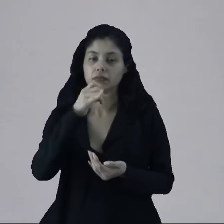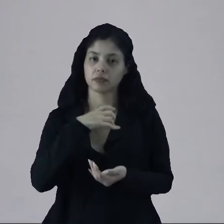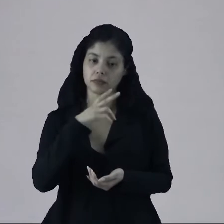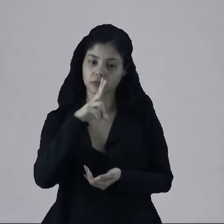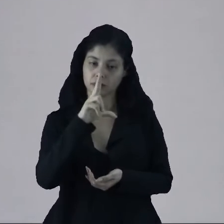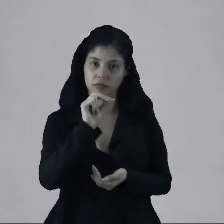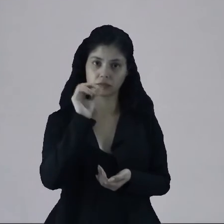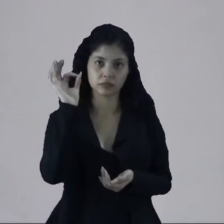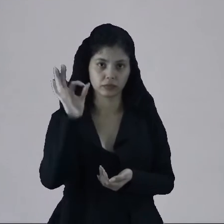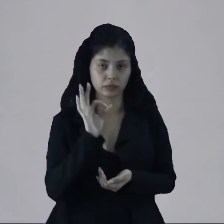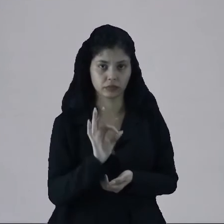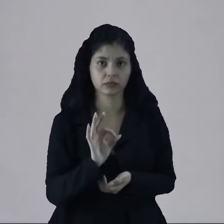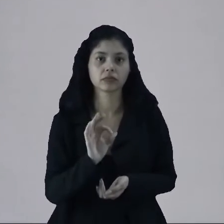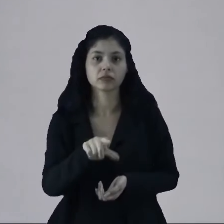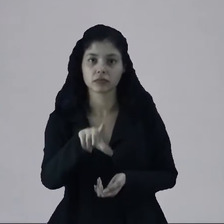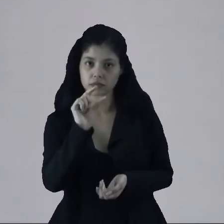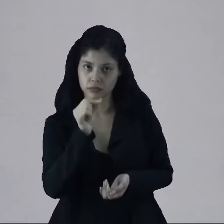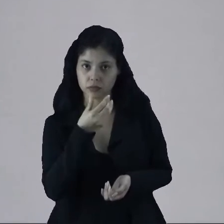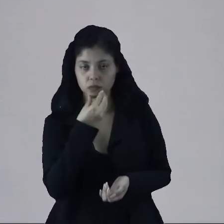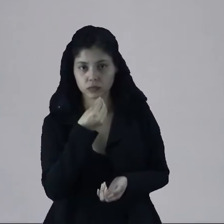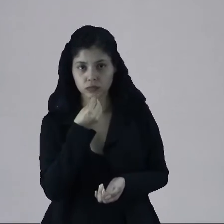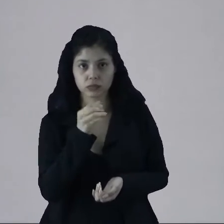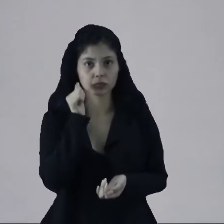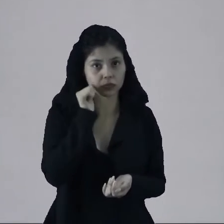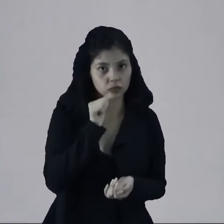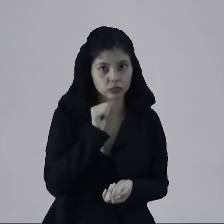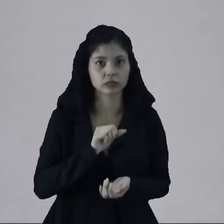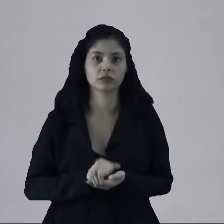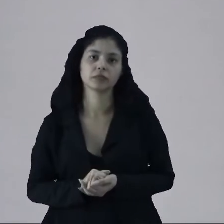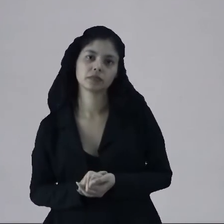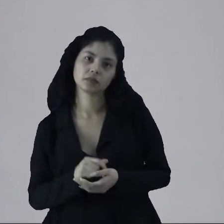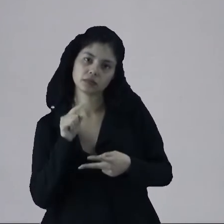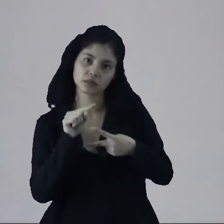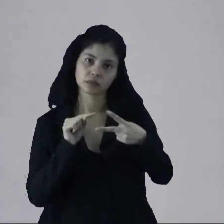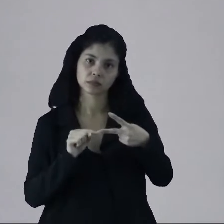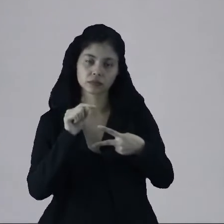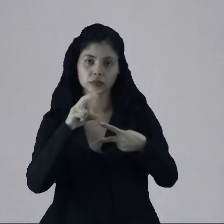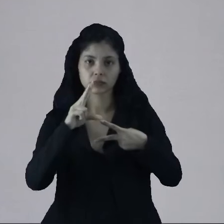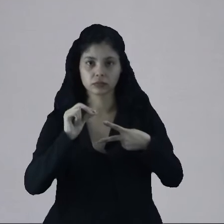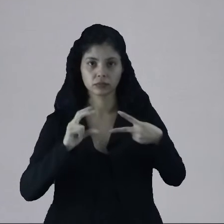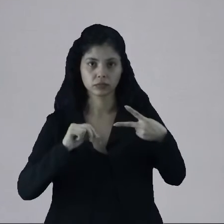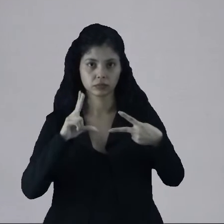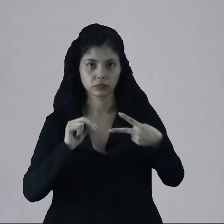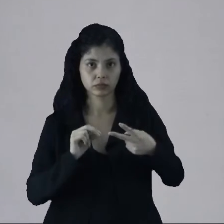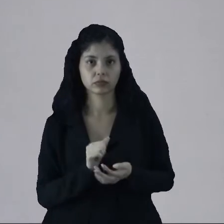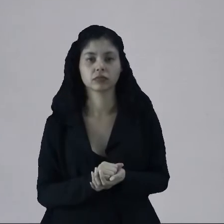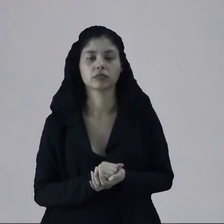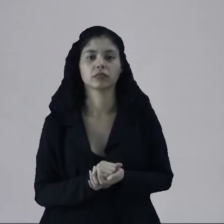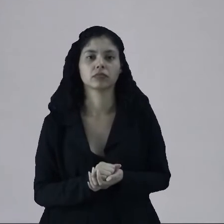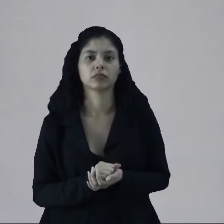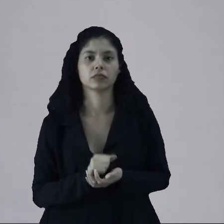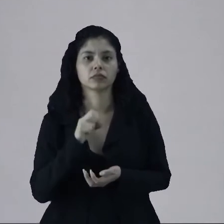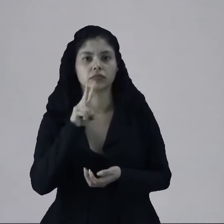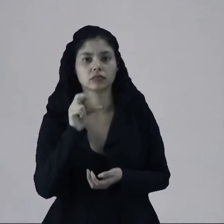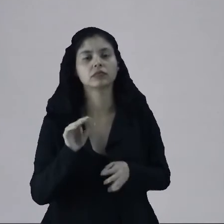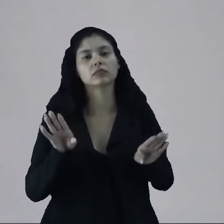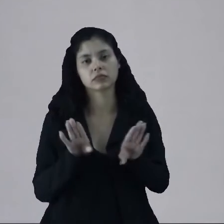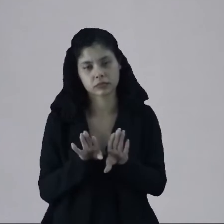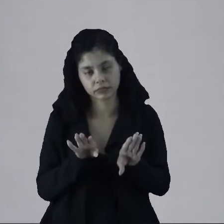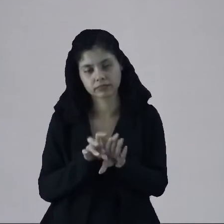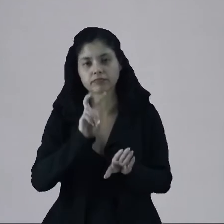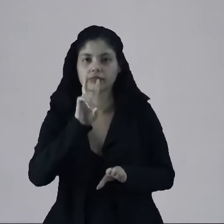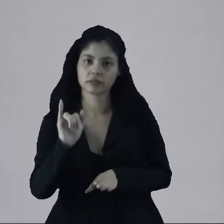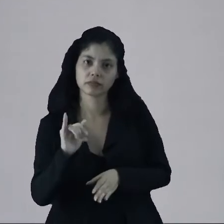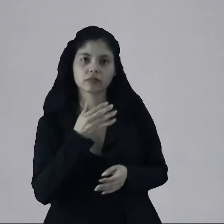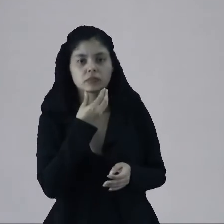tenho 50% de chance de nascer um homem ou mulher, então desses 50% de chance, 50% de chance também vai